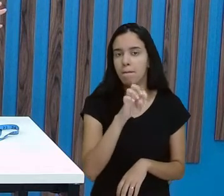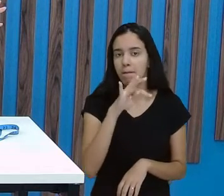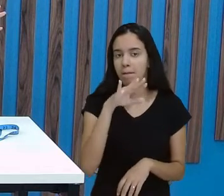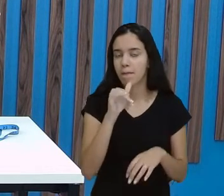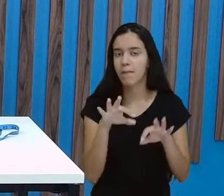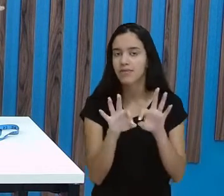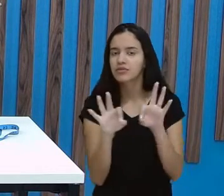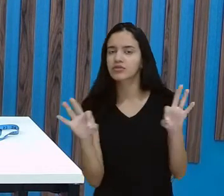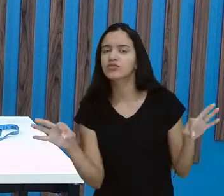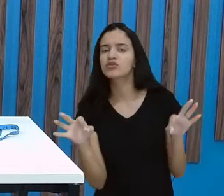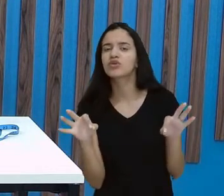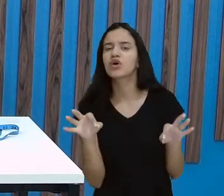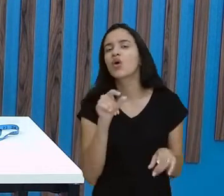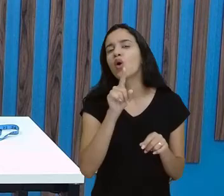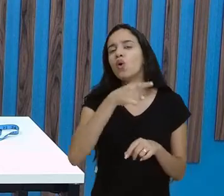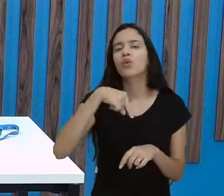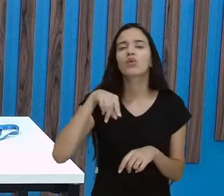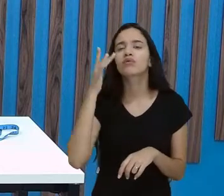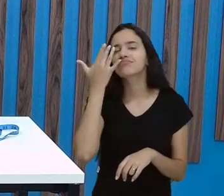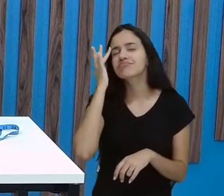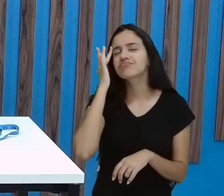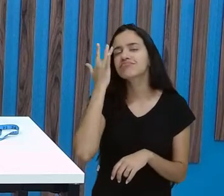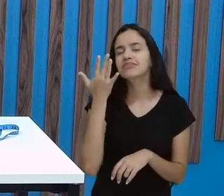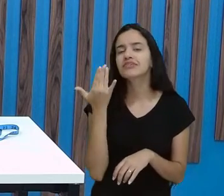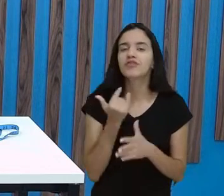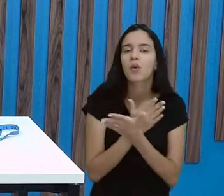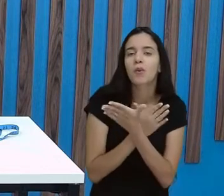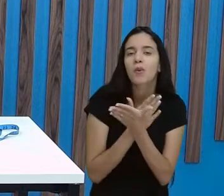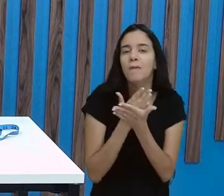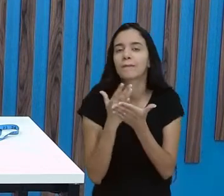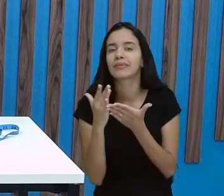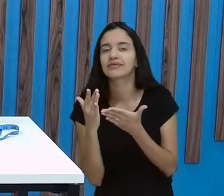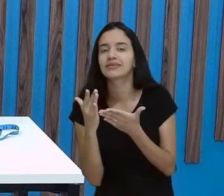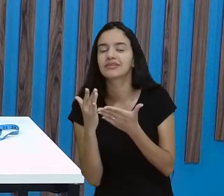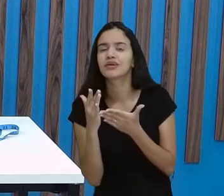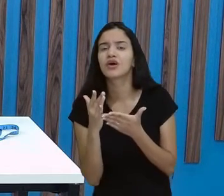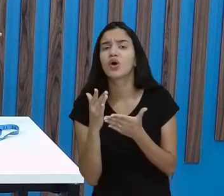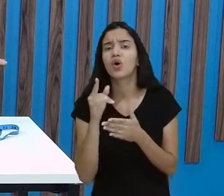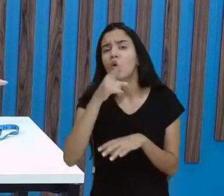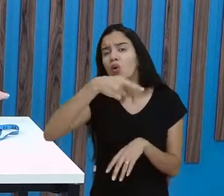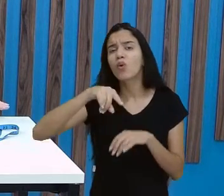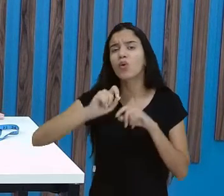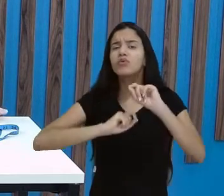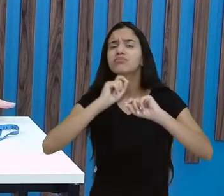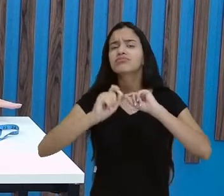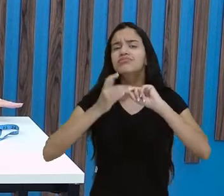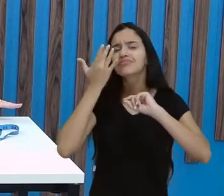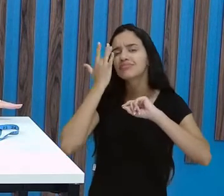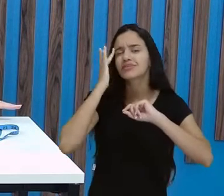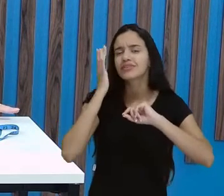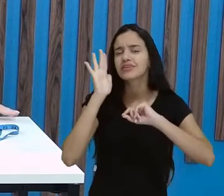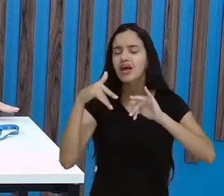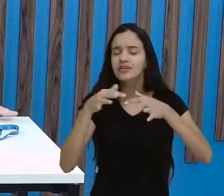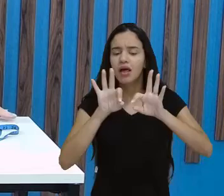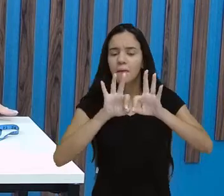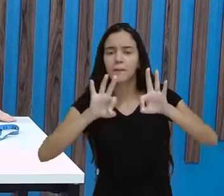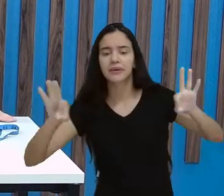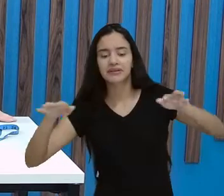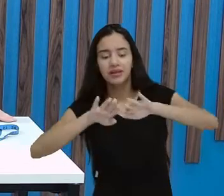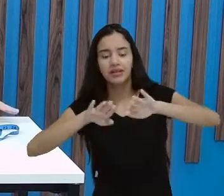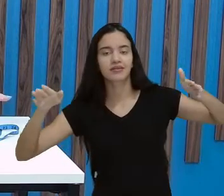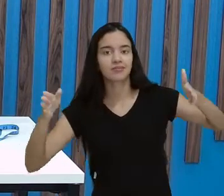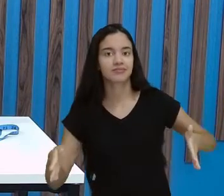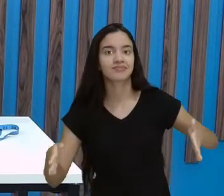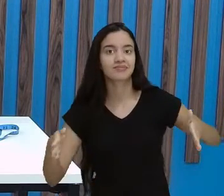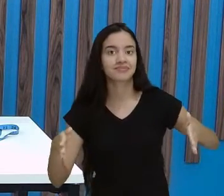aí para mim, o que é que vocês acham? Vamos começar aqui estimando. O que é que vocês acham a questão da medida dessa